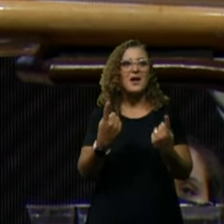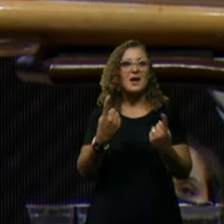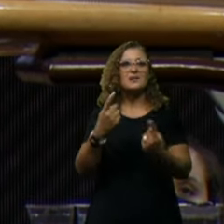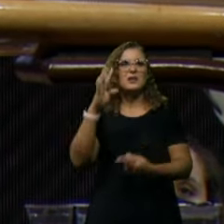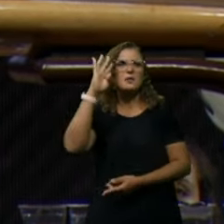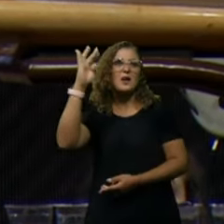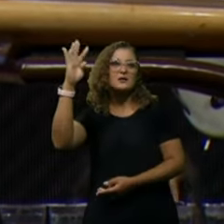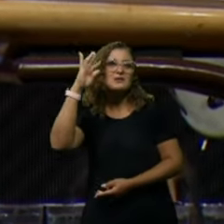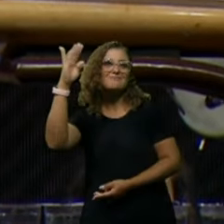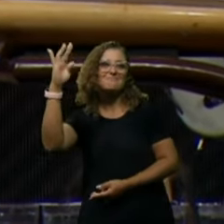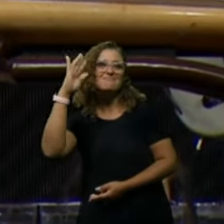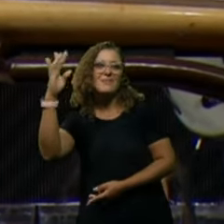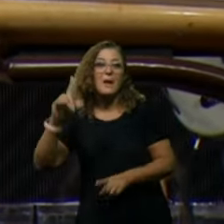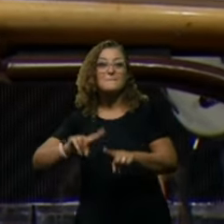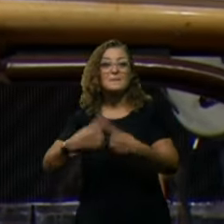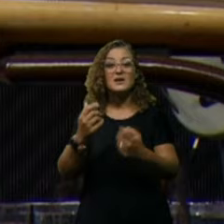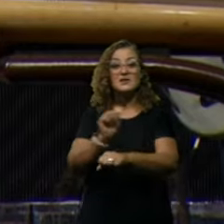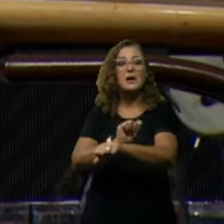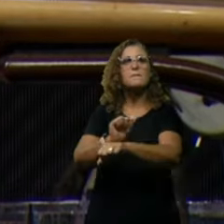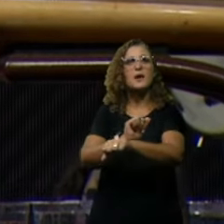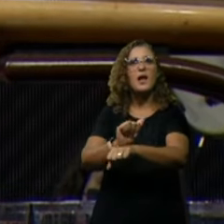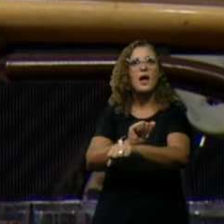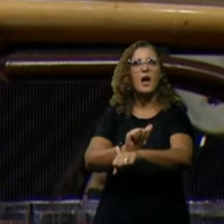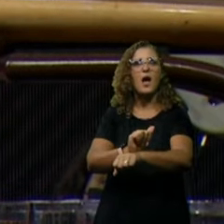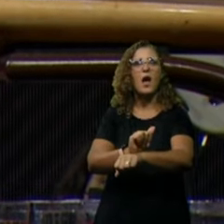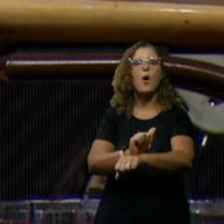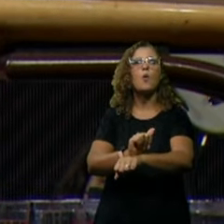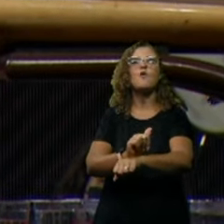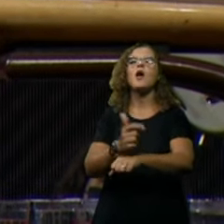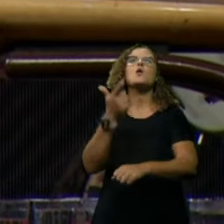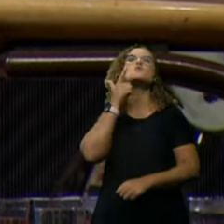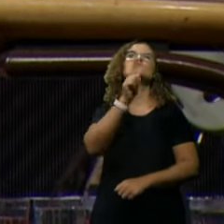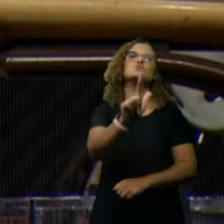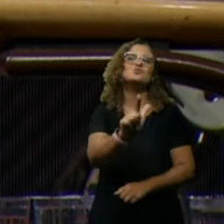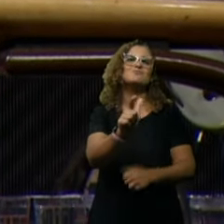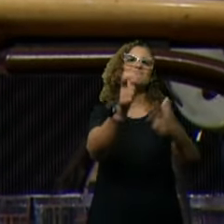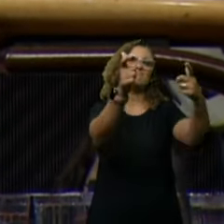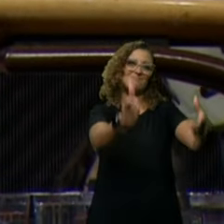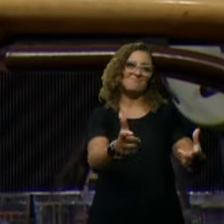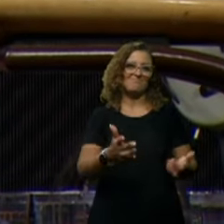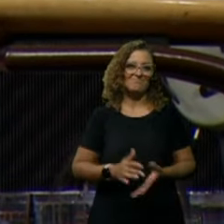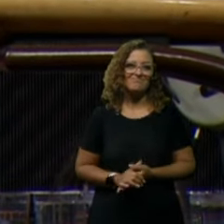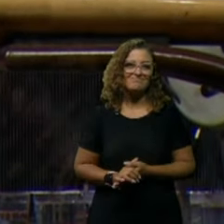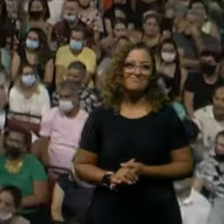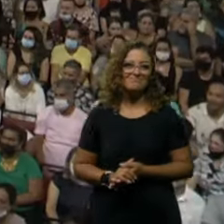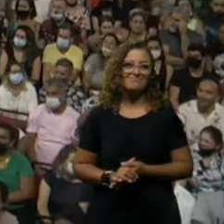saber onde quer chegar é saber se está acompanhado de quem sabe fazer a viagem